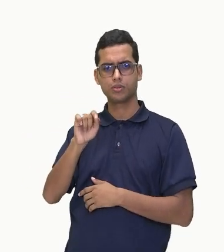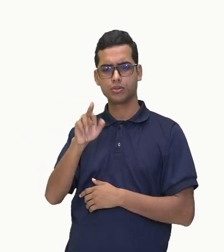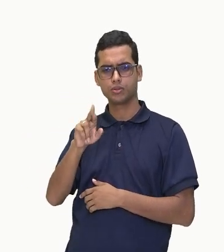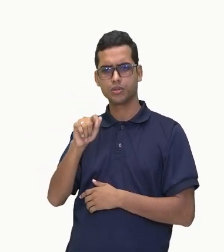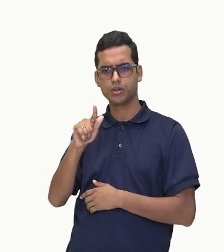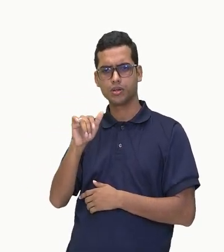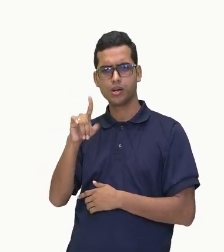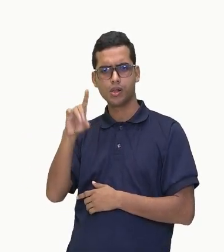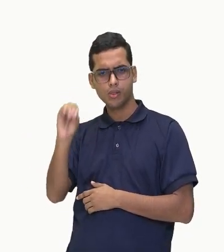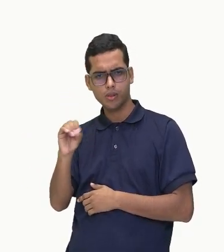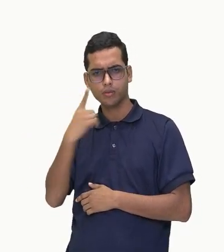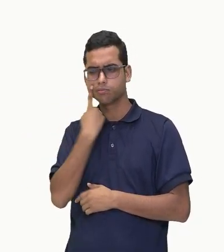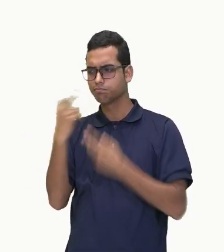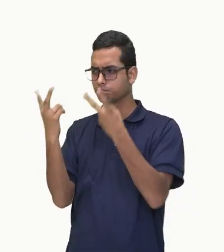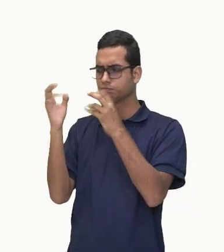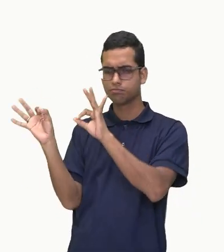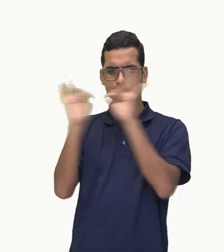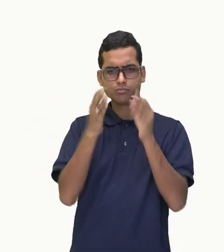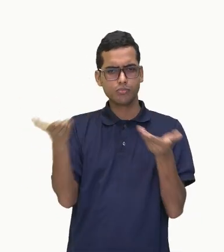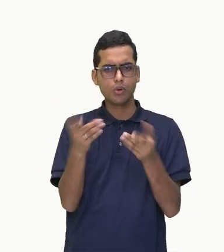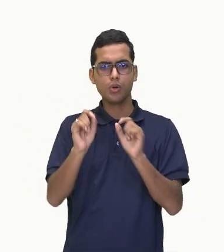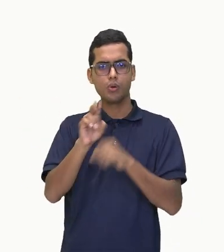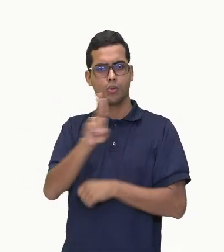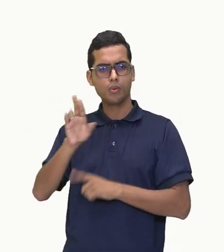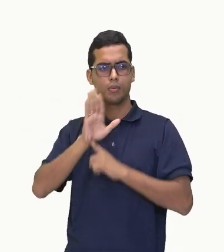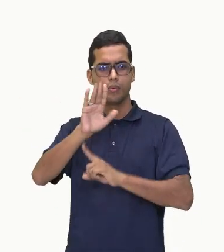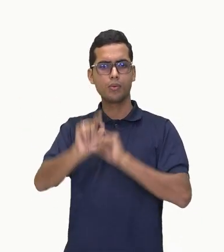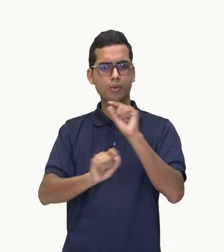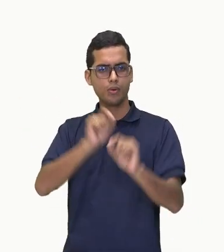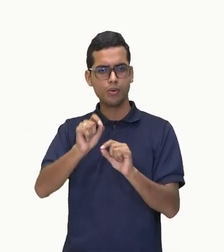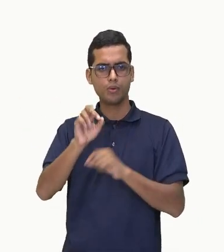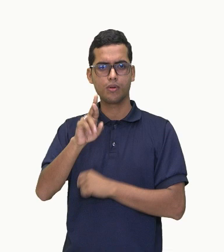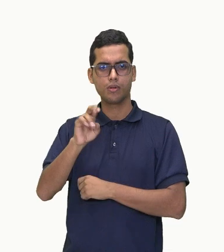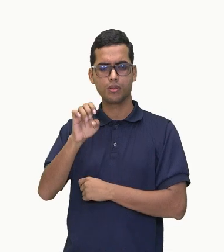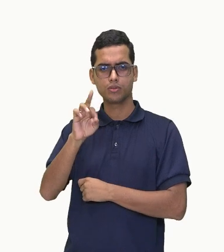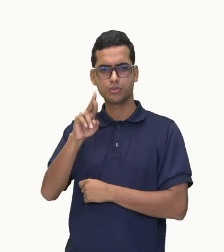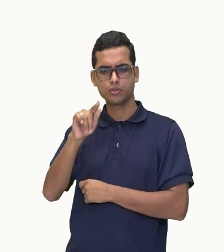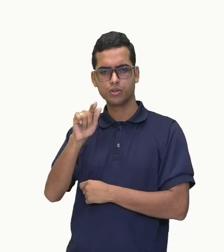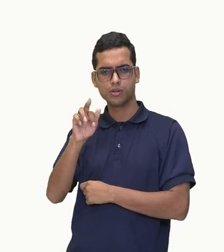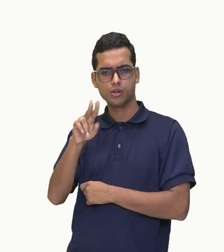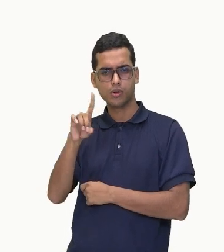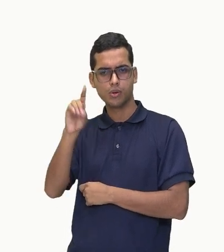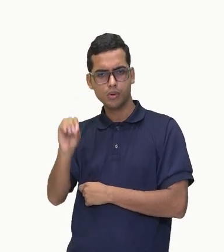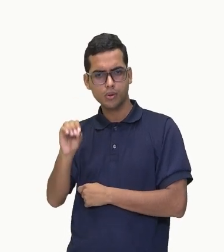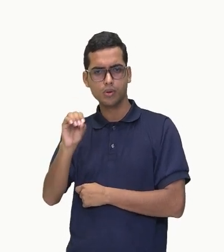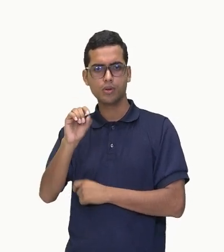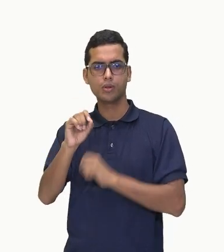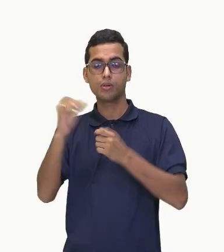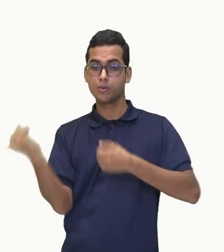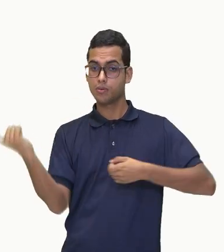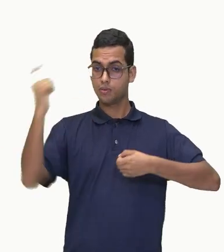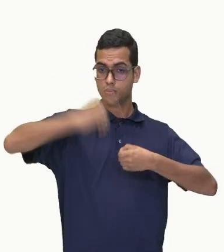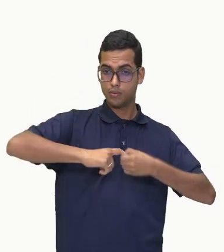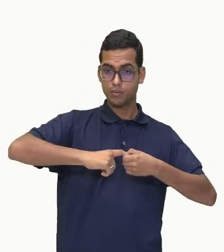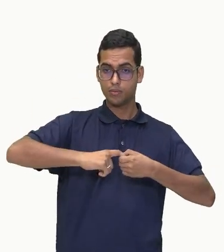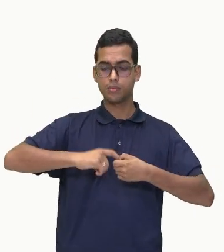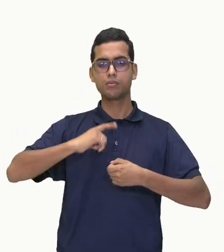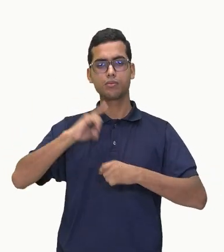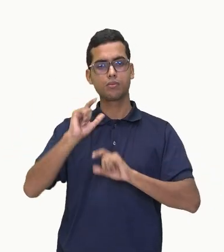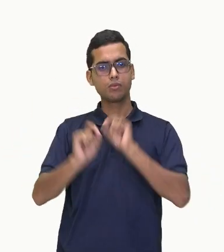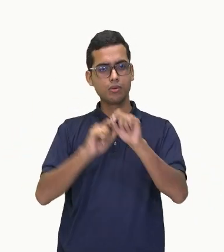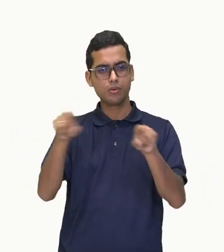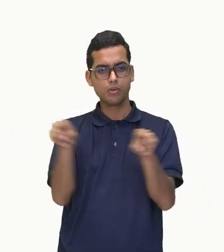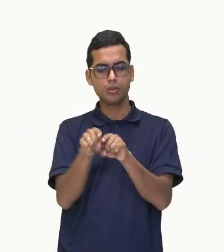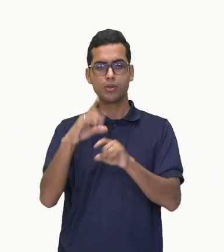retrógrado. Vejam que agora o nome já diz retrógrado, ou seja, estou voltando. Logo,